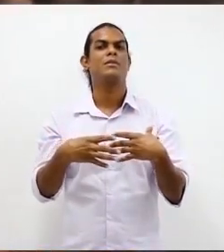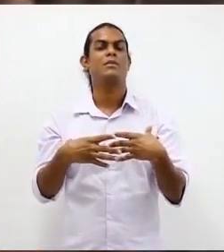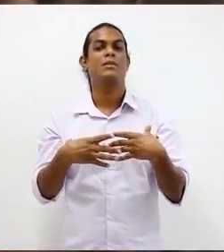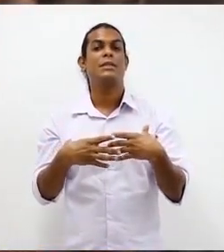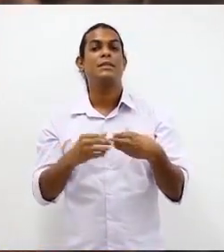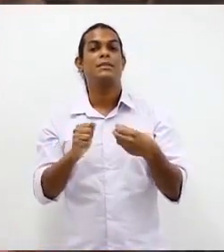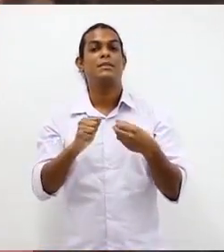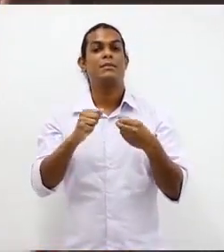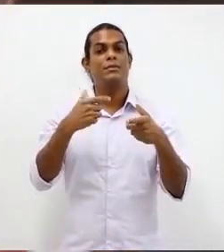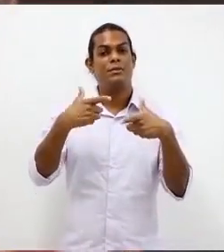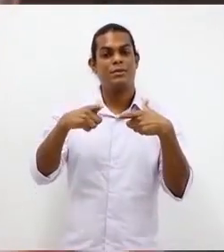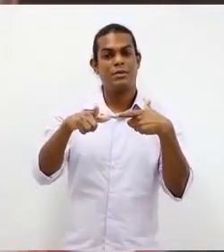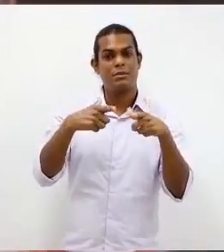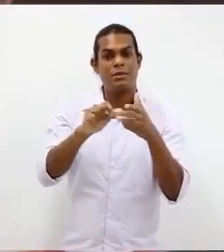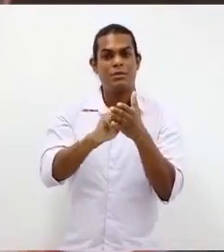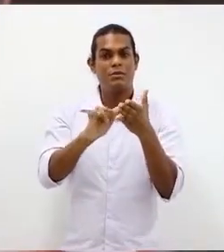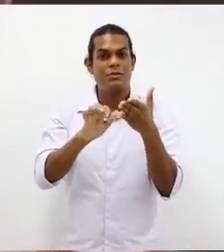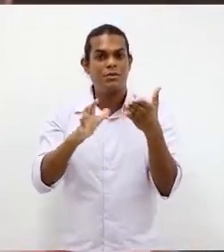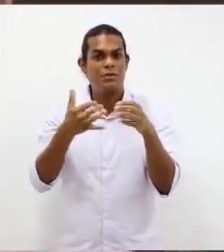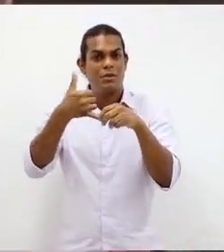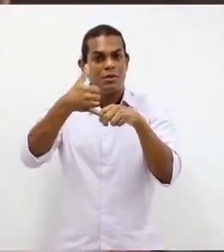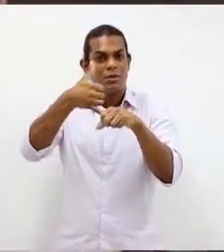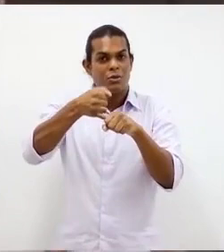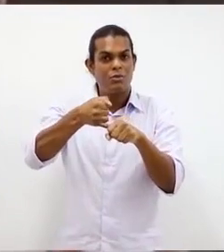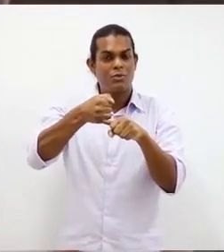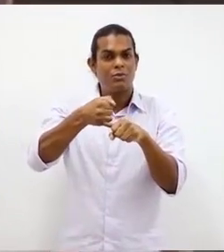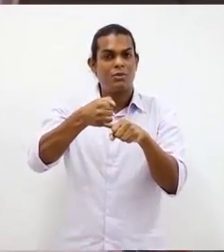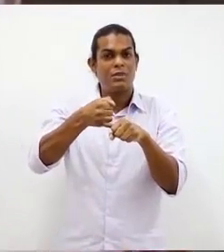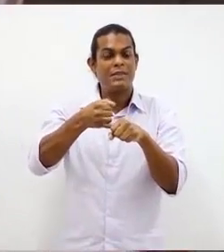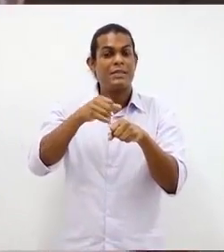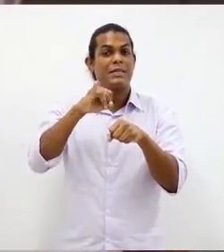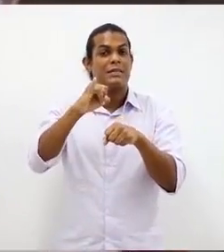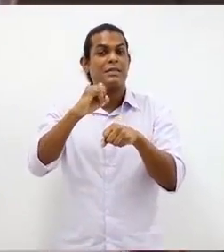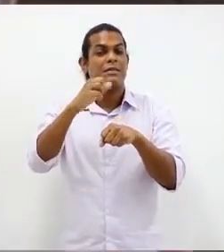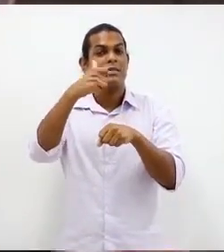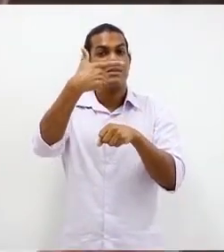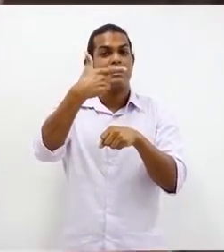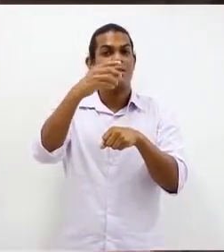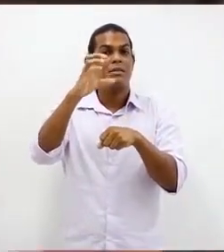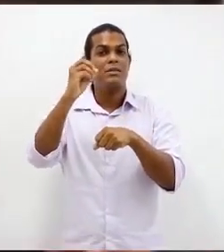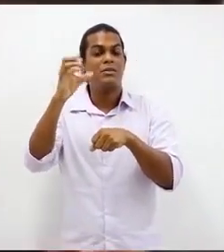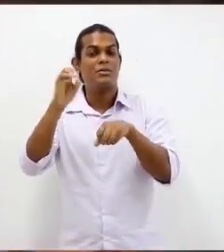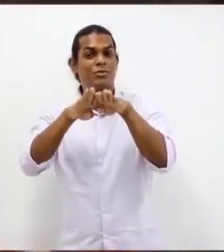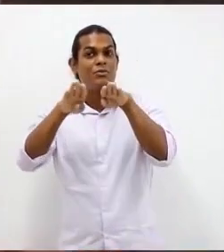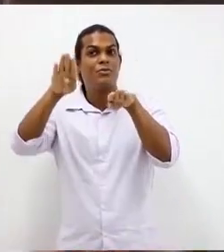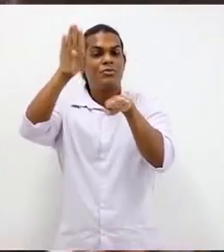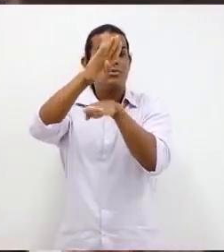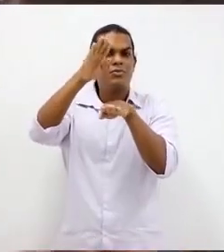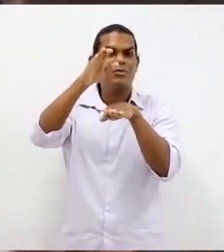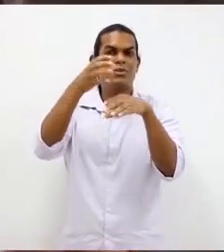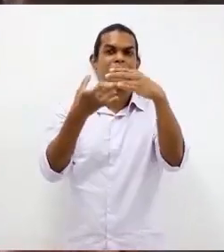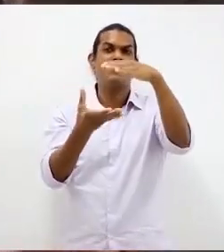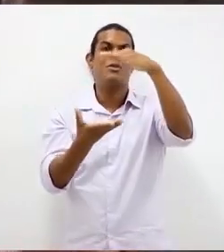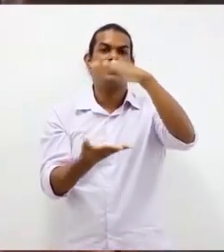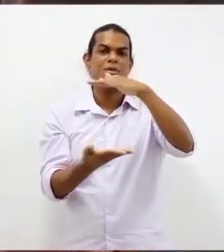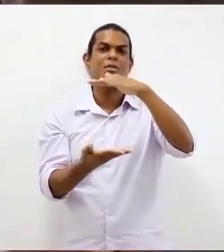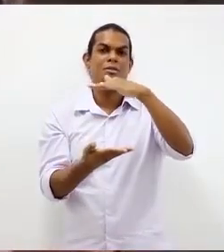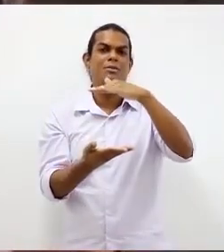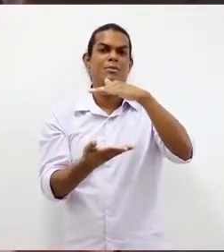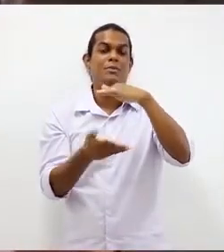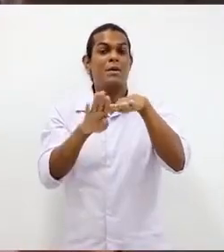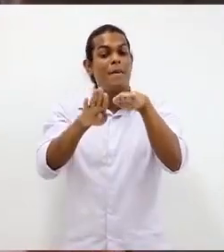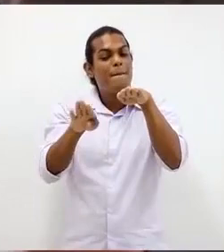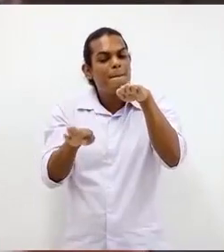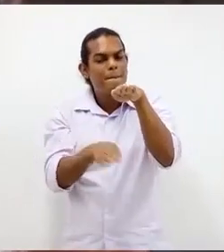trabalho com atividade de combustível quando se estiver trabalhando acima de 200 litros. Até 200 litros de combustível armazenado não é atividade